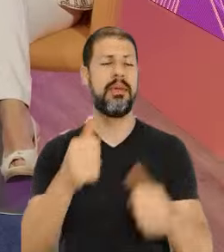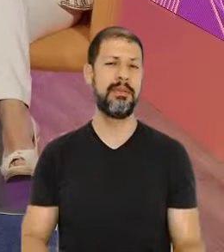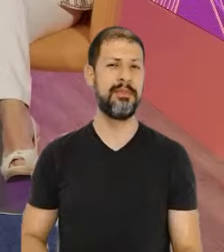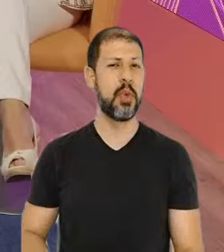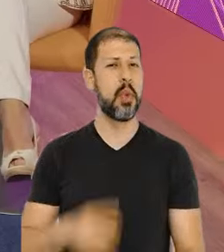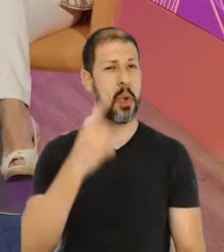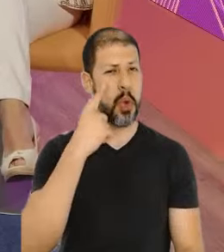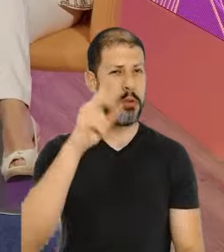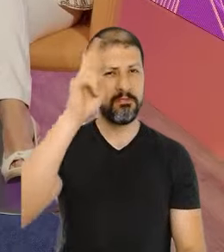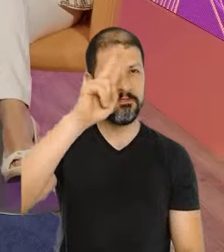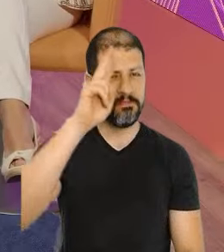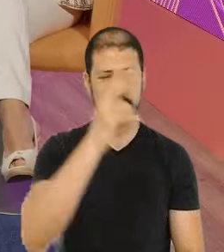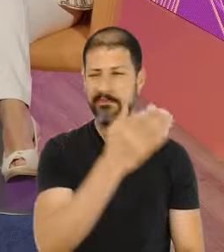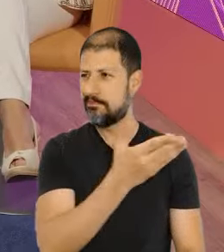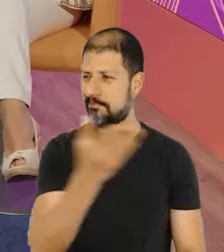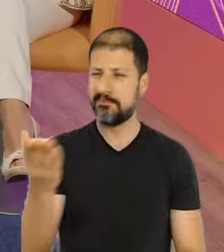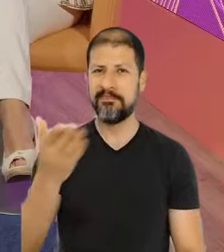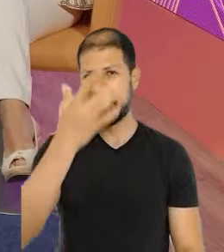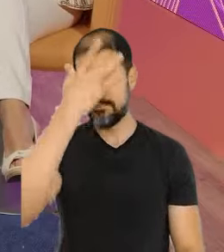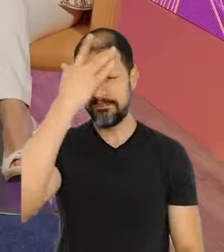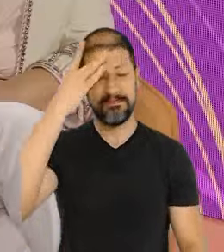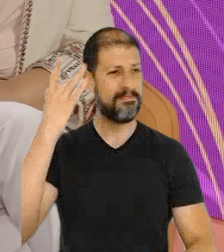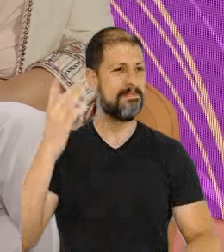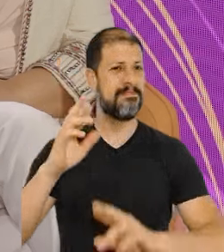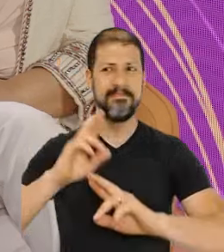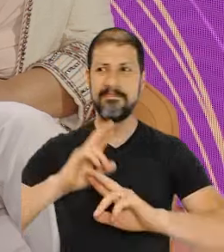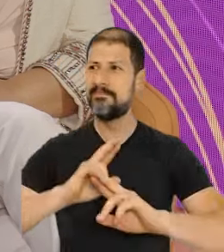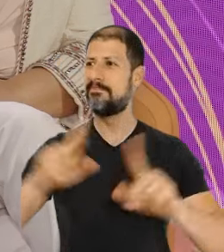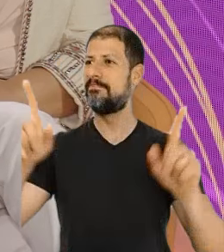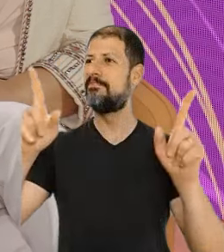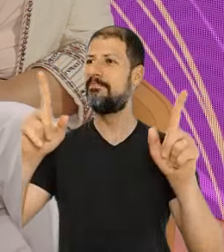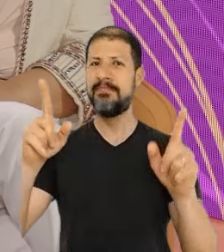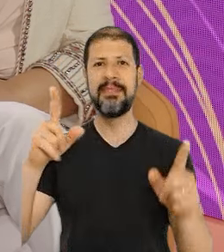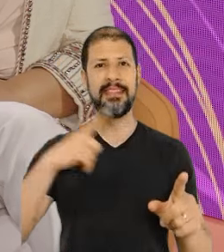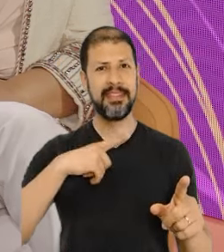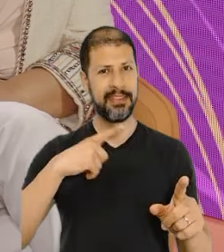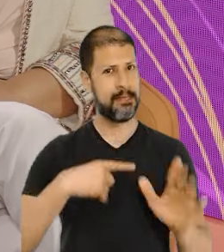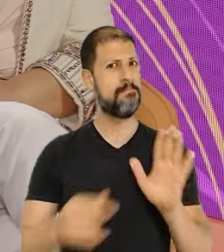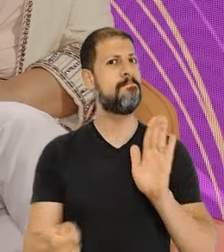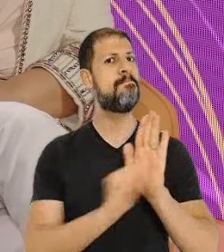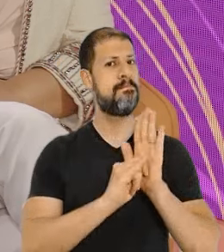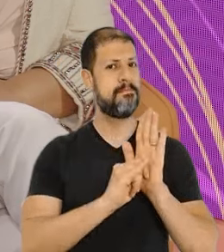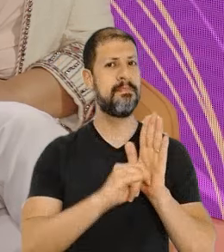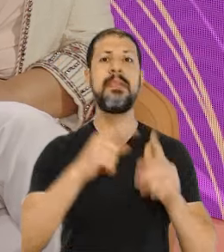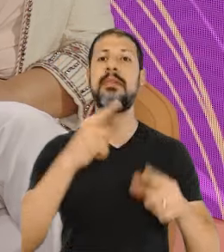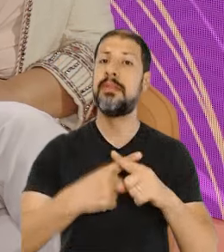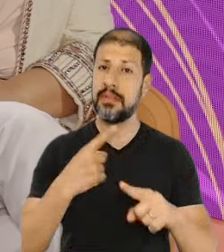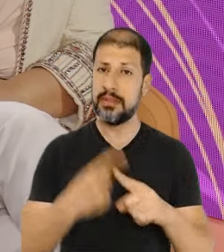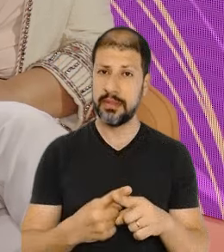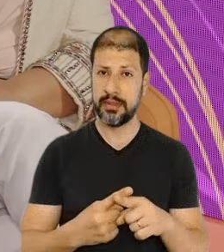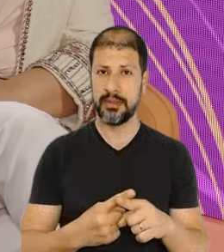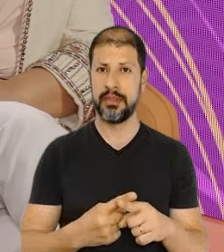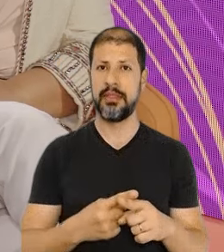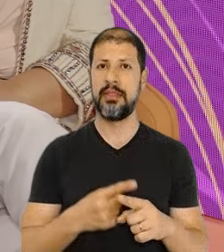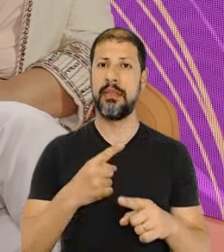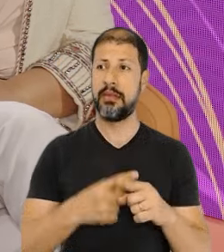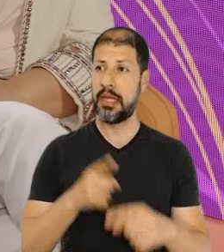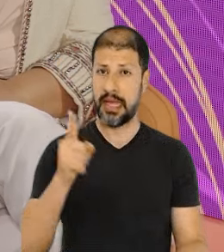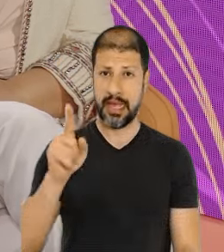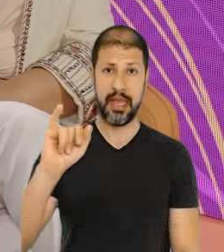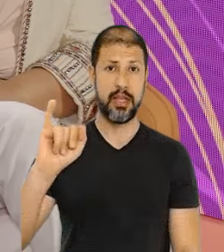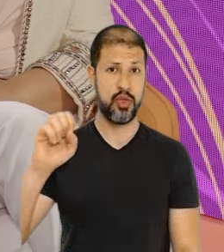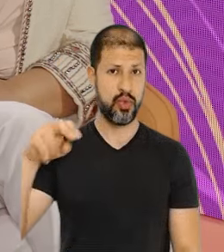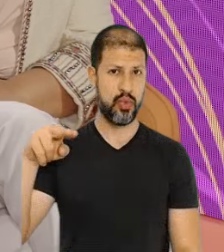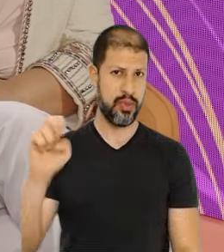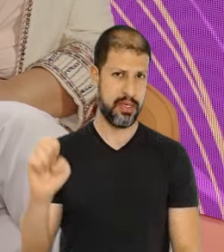de vocês apesar de serem pessoas singulares tem muita identidade por a Ioni